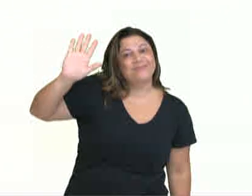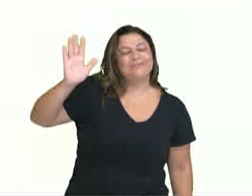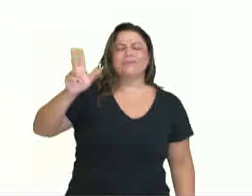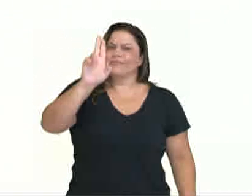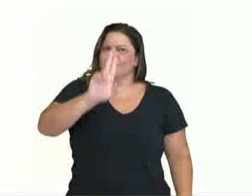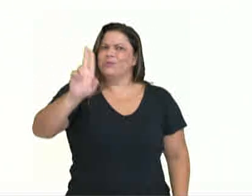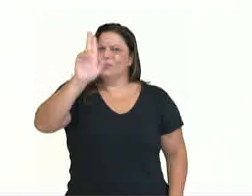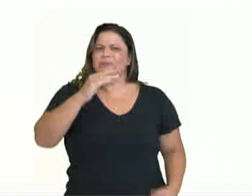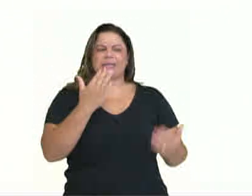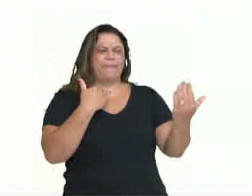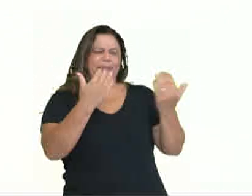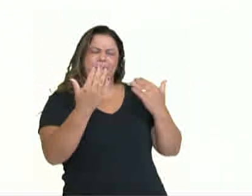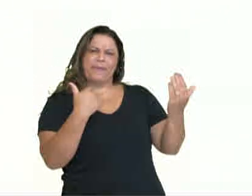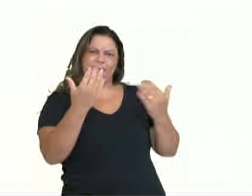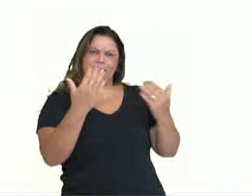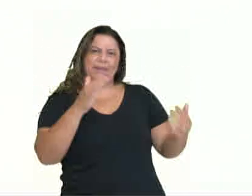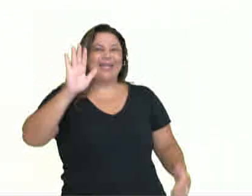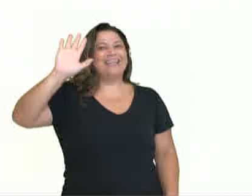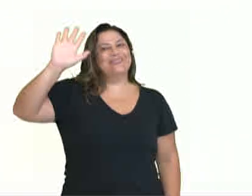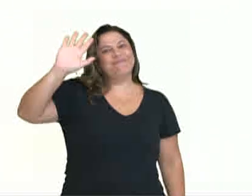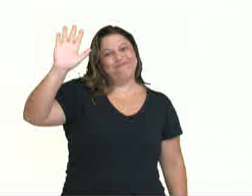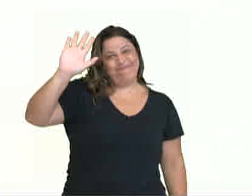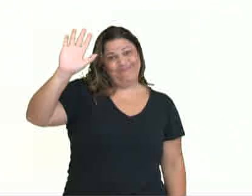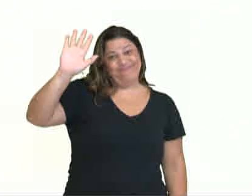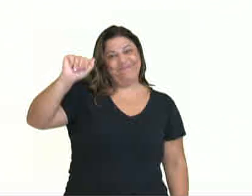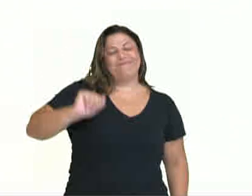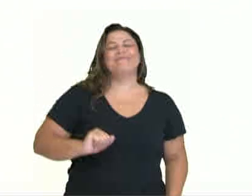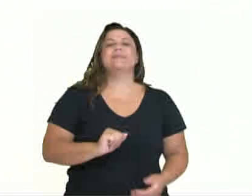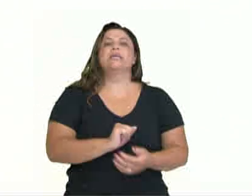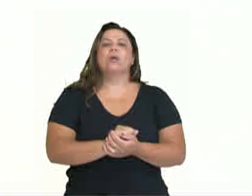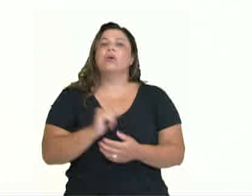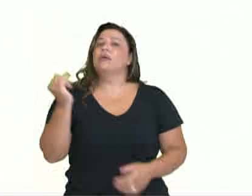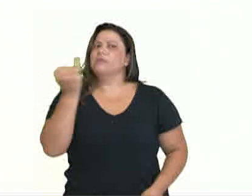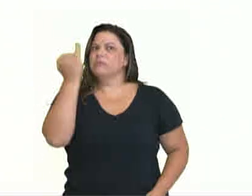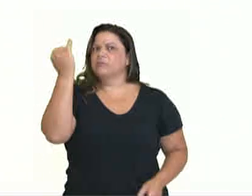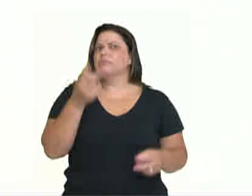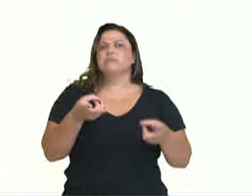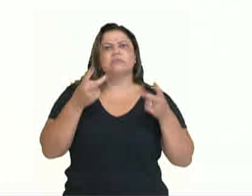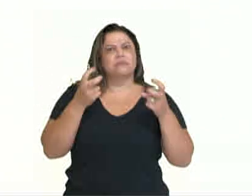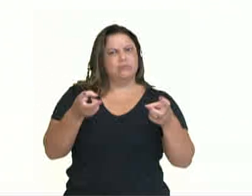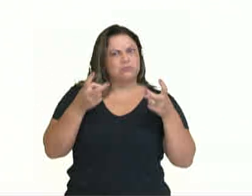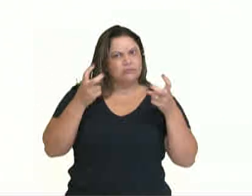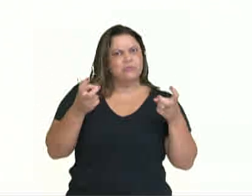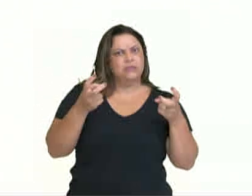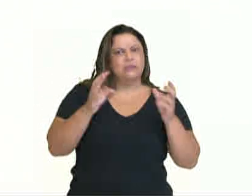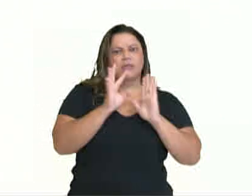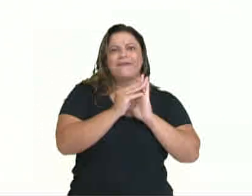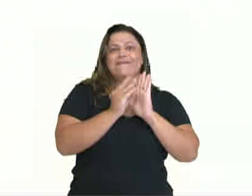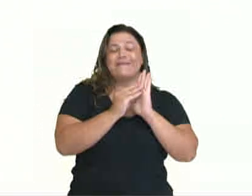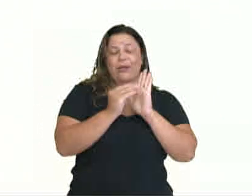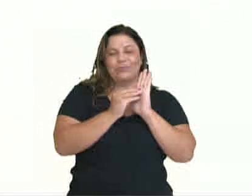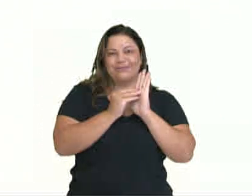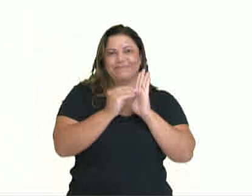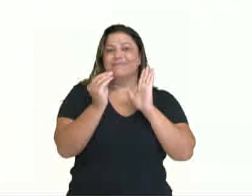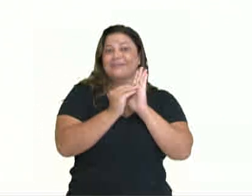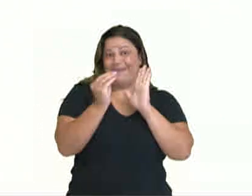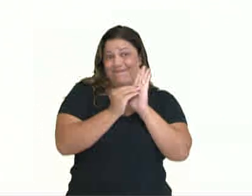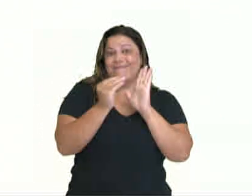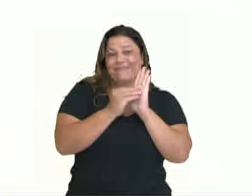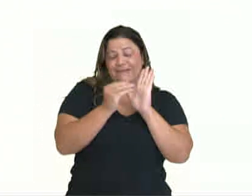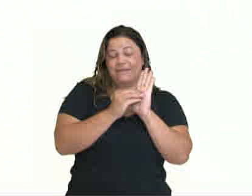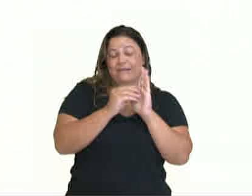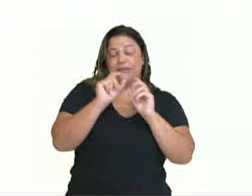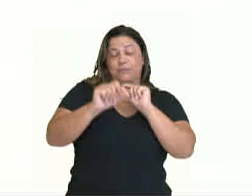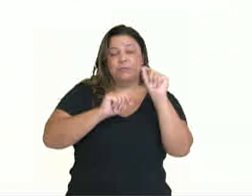gente percebe isso. Então, isso é importante que você perceba essa incompletude, né? Fica